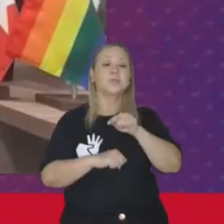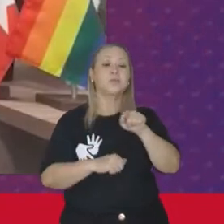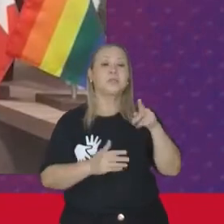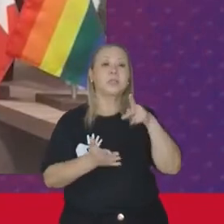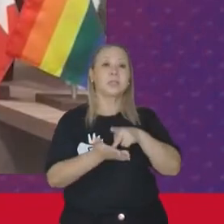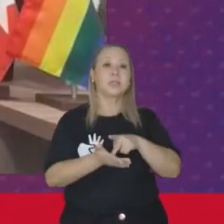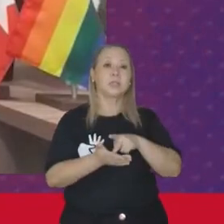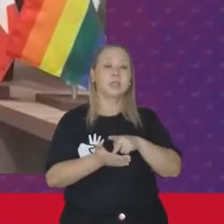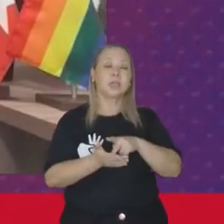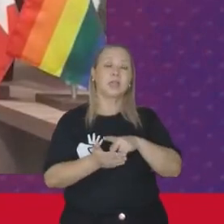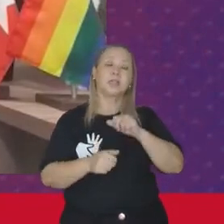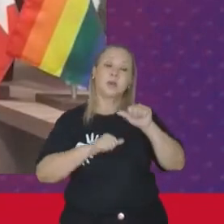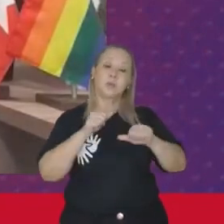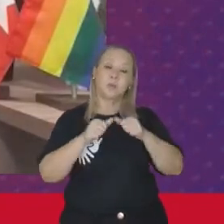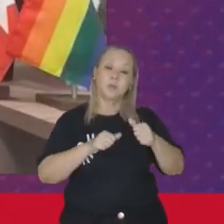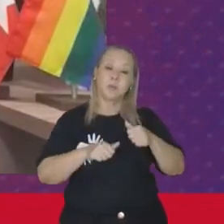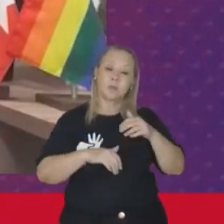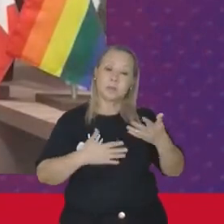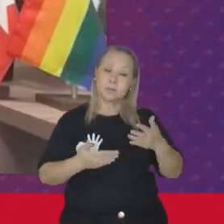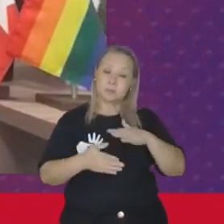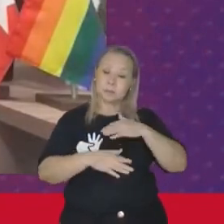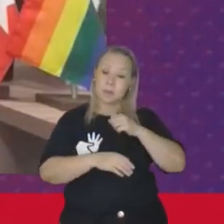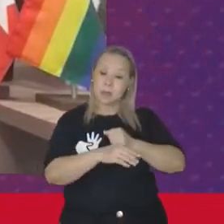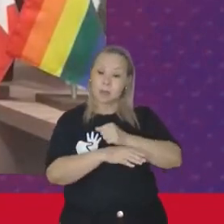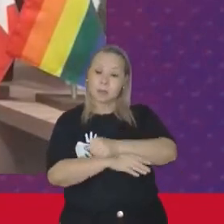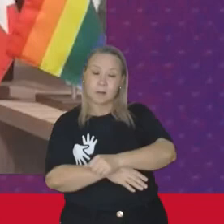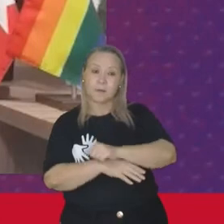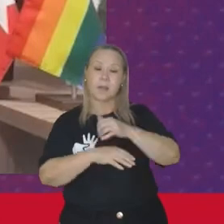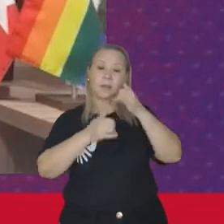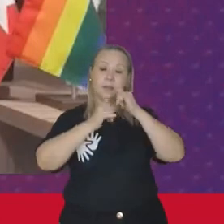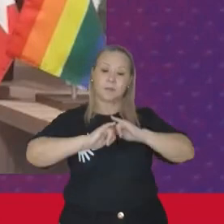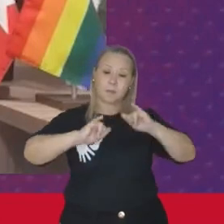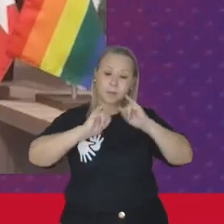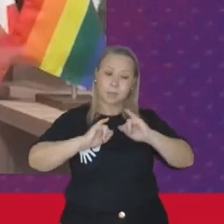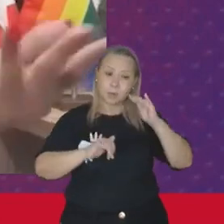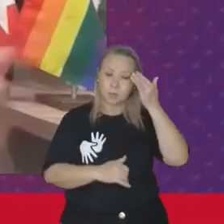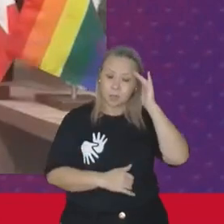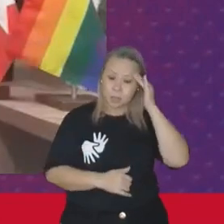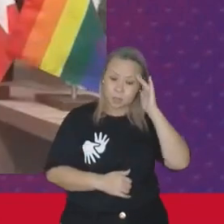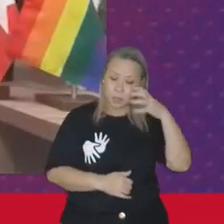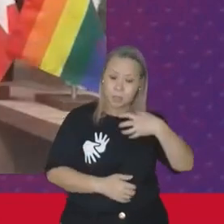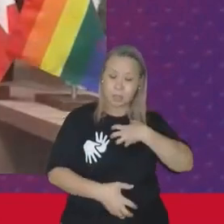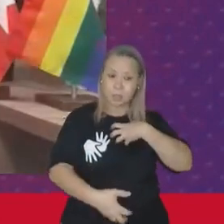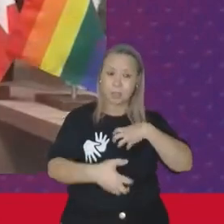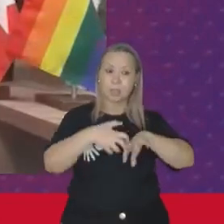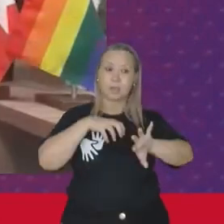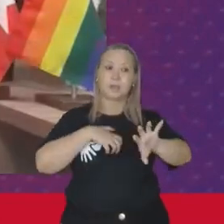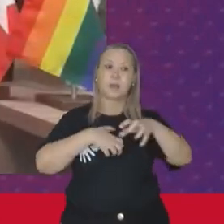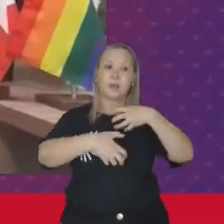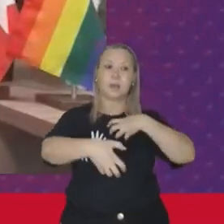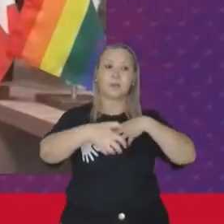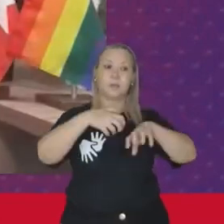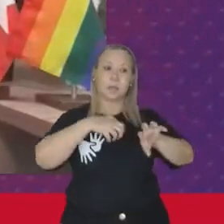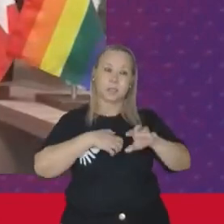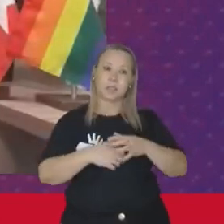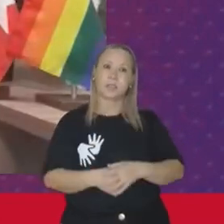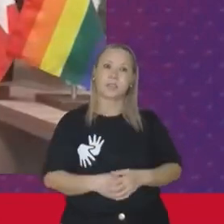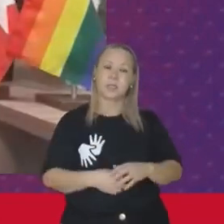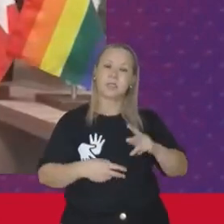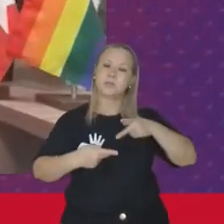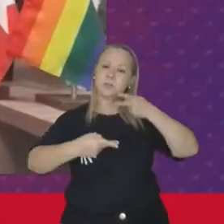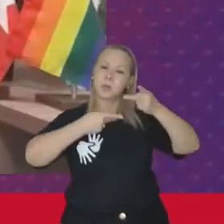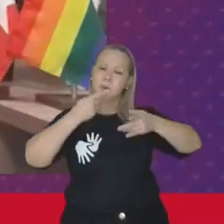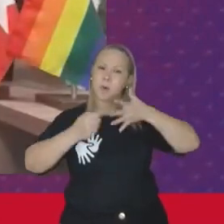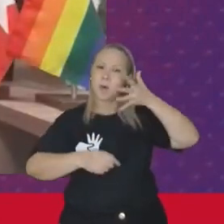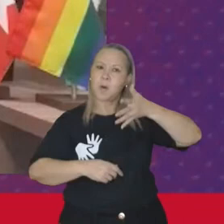gente muda através da informação, do entendimento, da empatia e da amplificação de vozes de pessoas